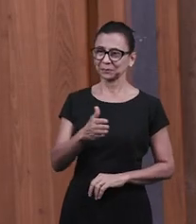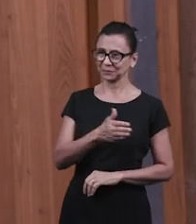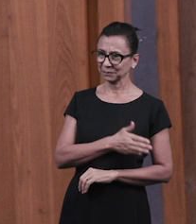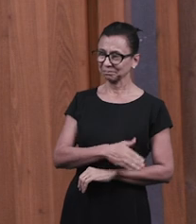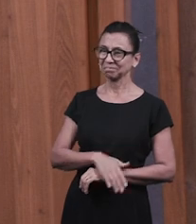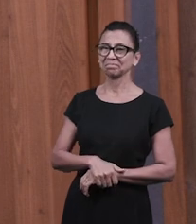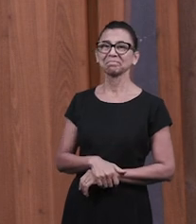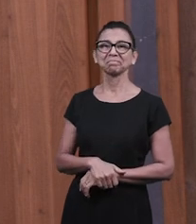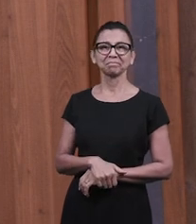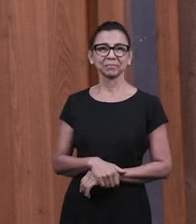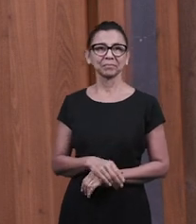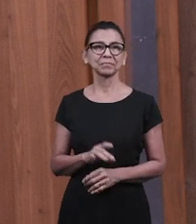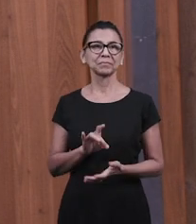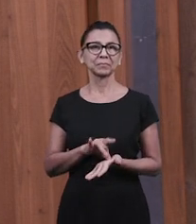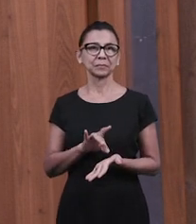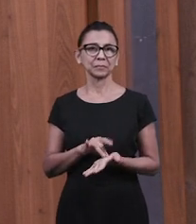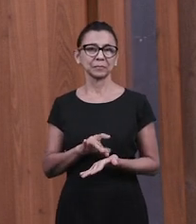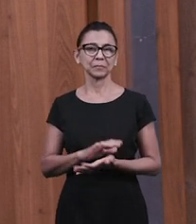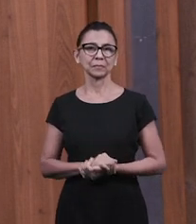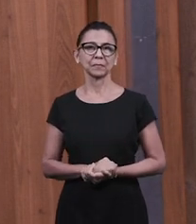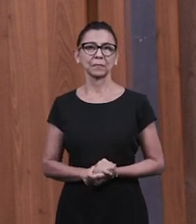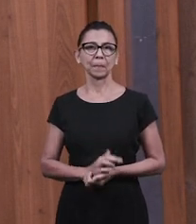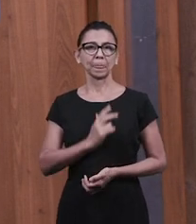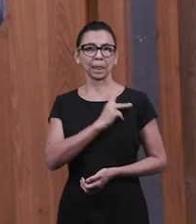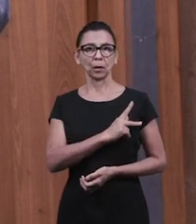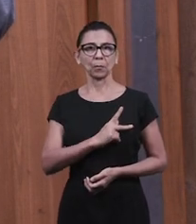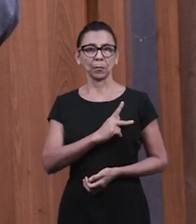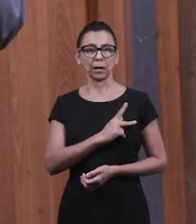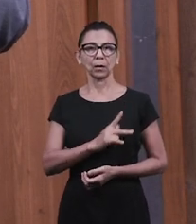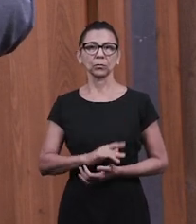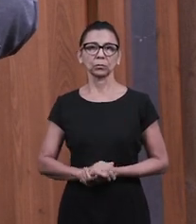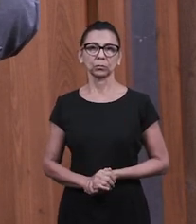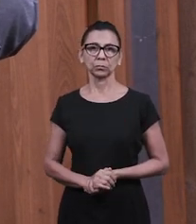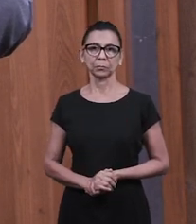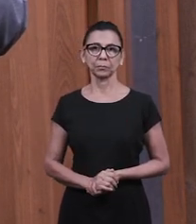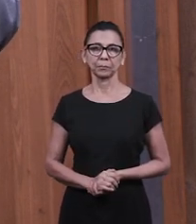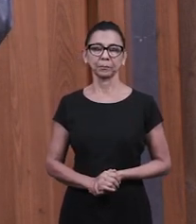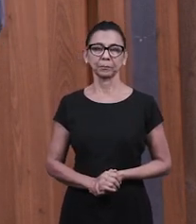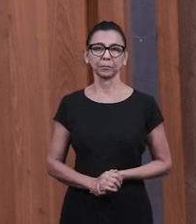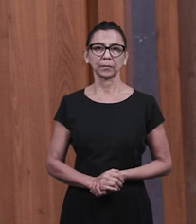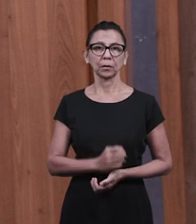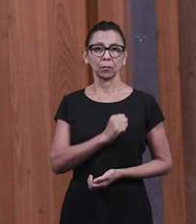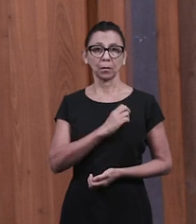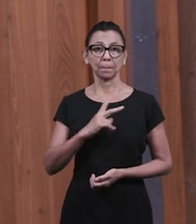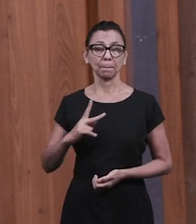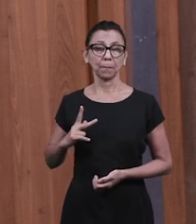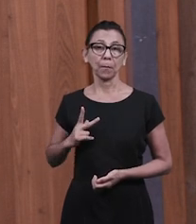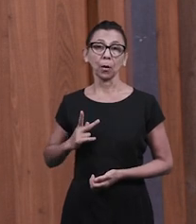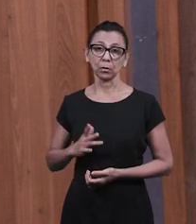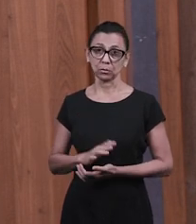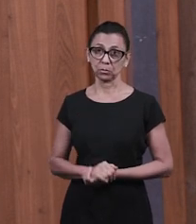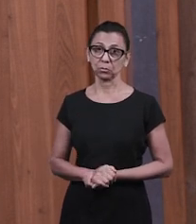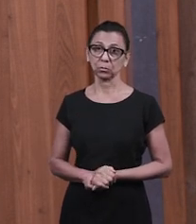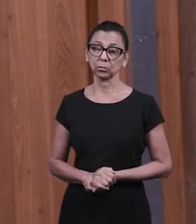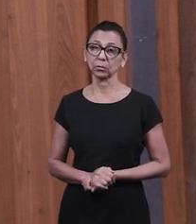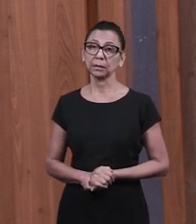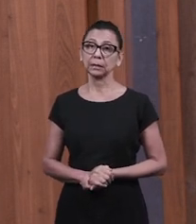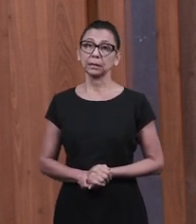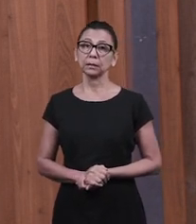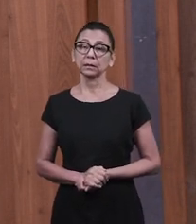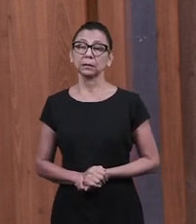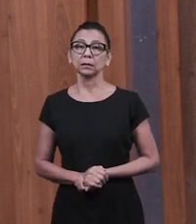paz do Senhor, Tiago. Realmente, Paulo, como apóstolo, ele não desprezou a profecia que